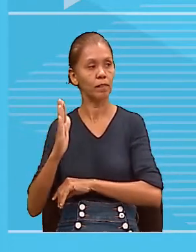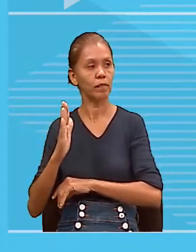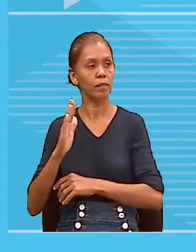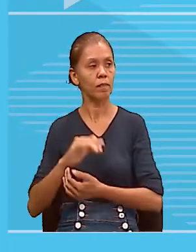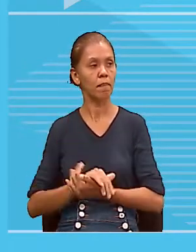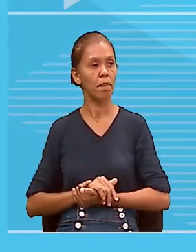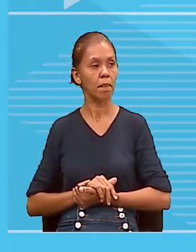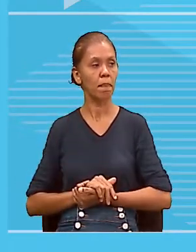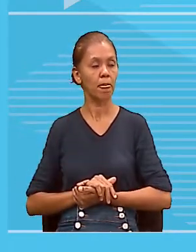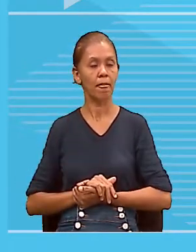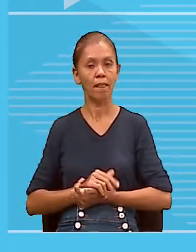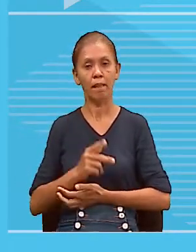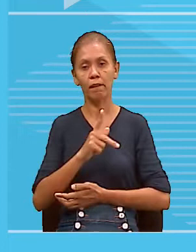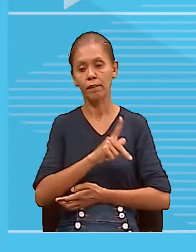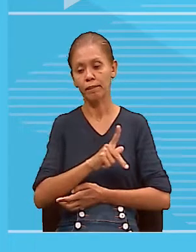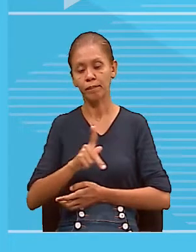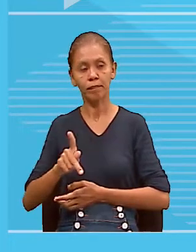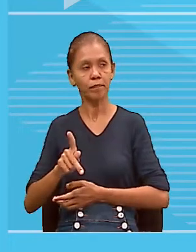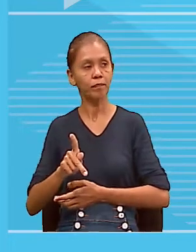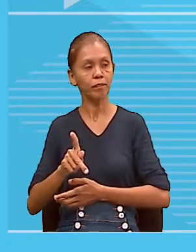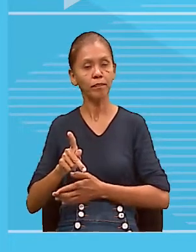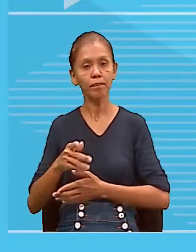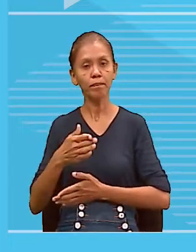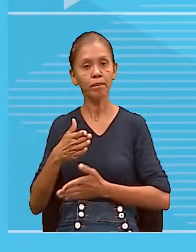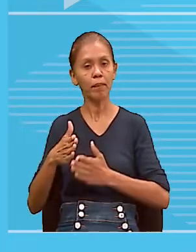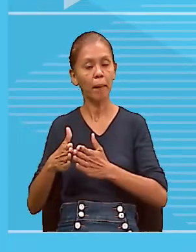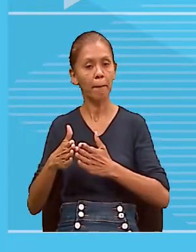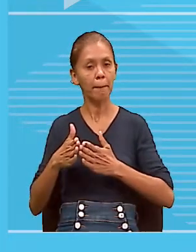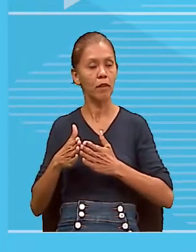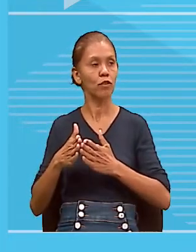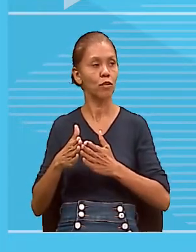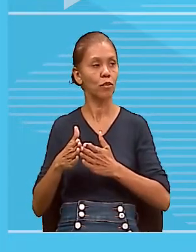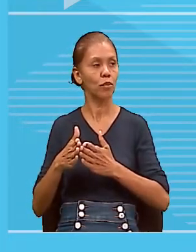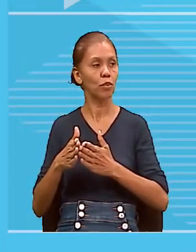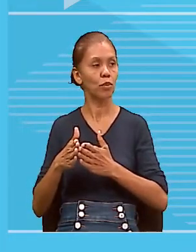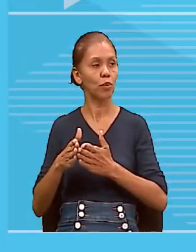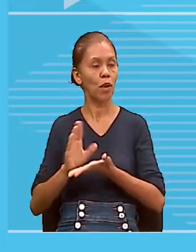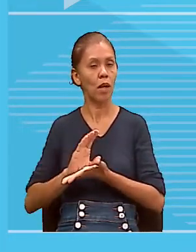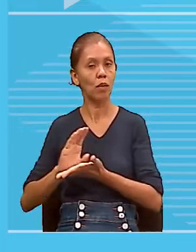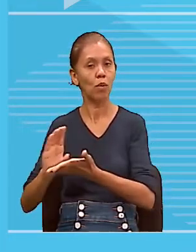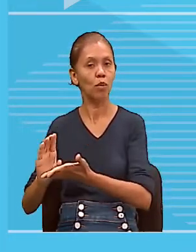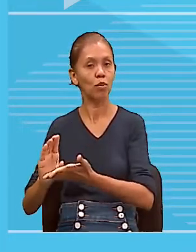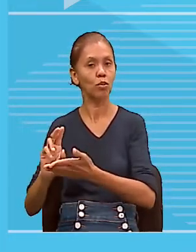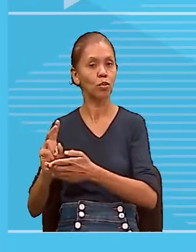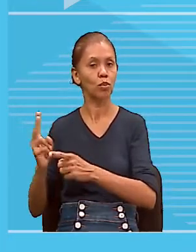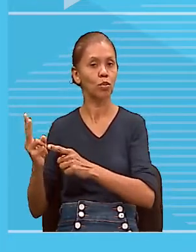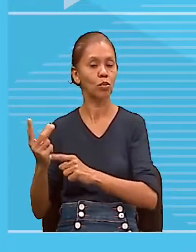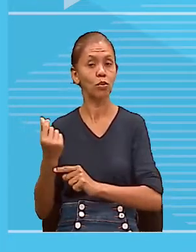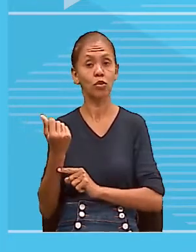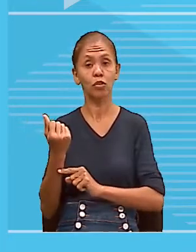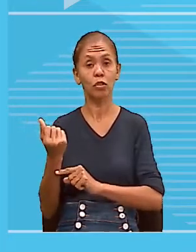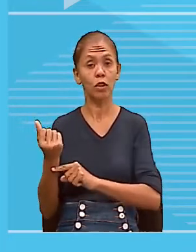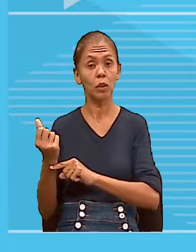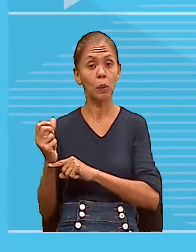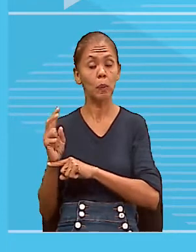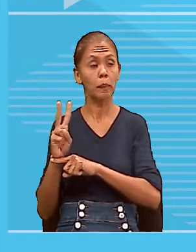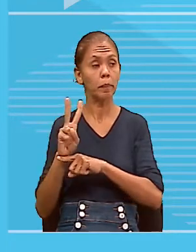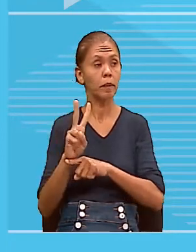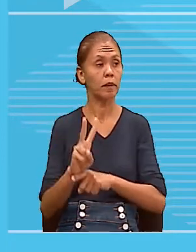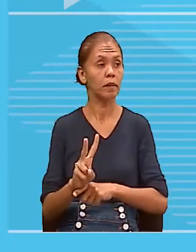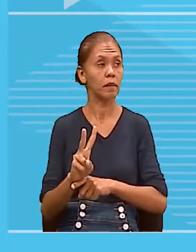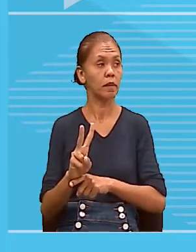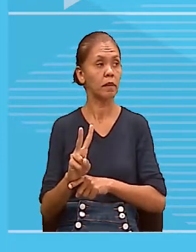o governo contraiu muitos empréstimos lá fora quando as formas de capitalizar